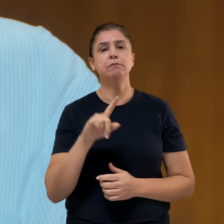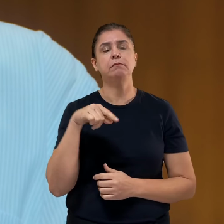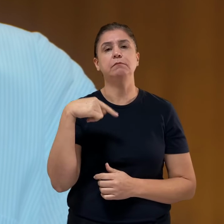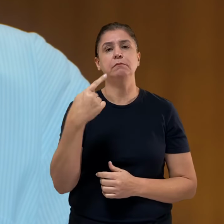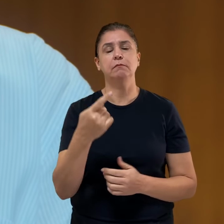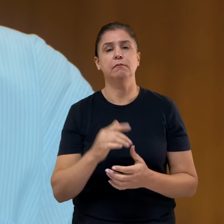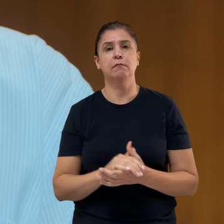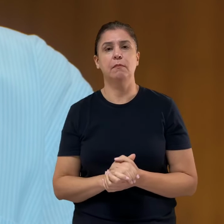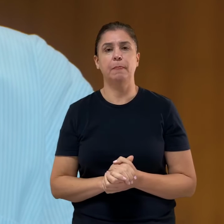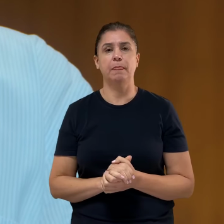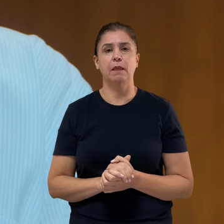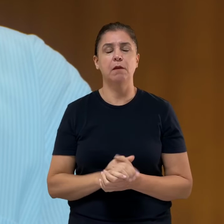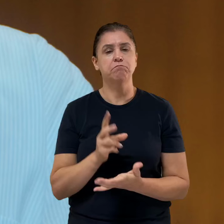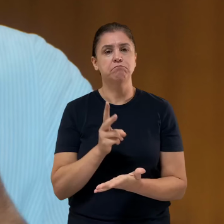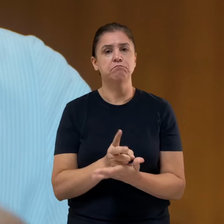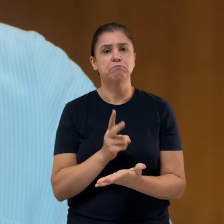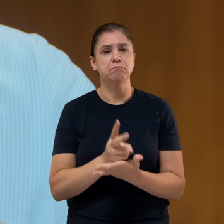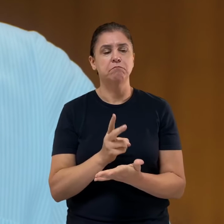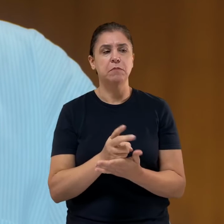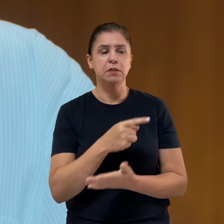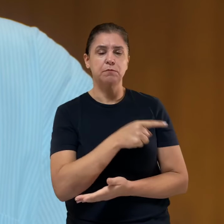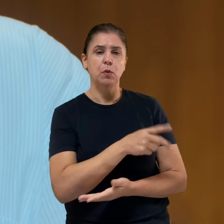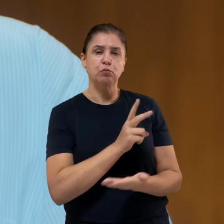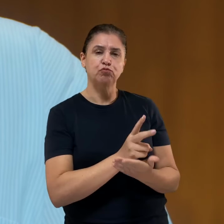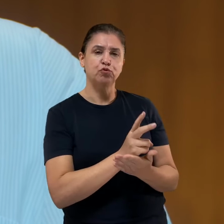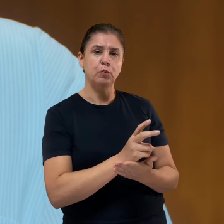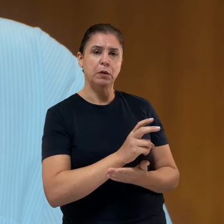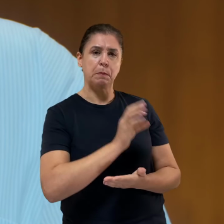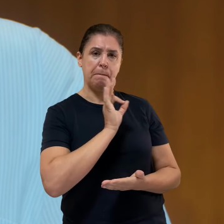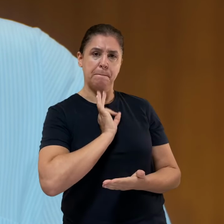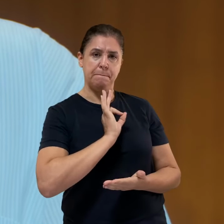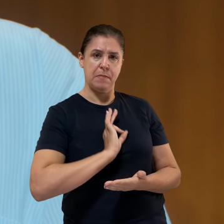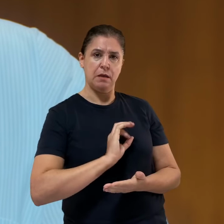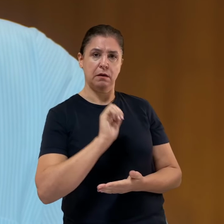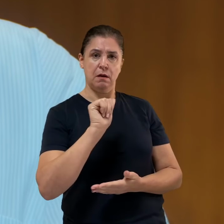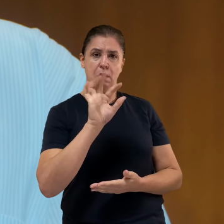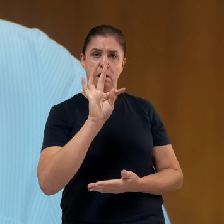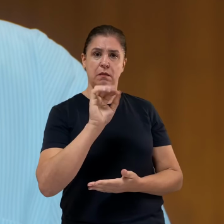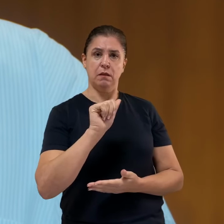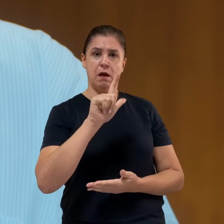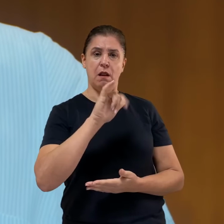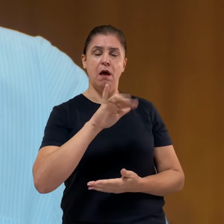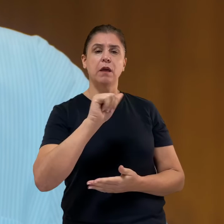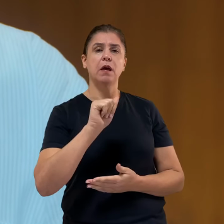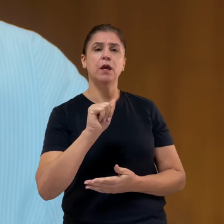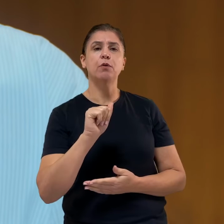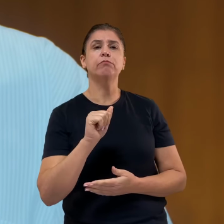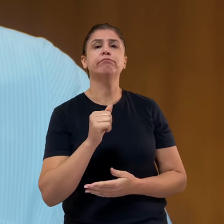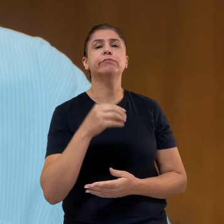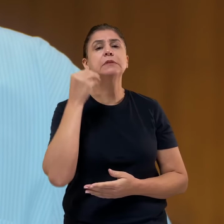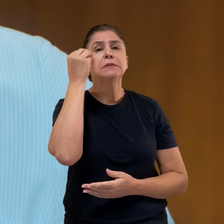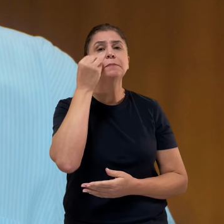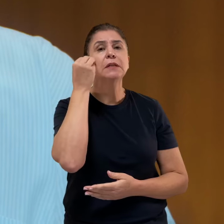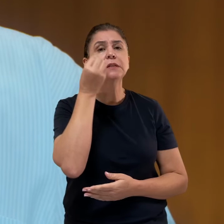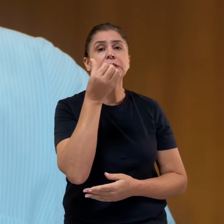Depois, mesmo estando paroco ali em Atalaia, fui para Rondônia